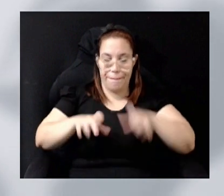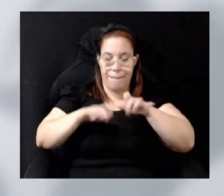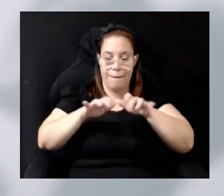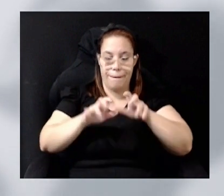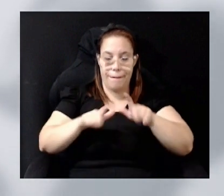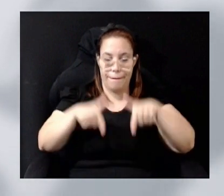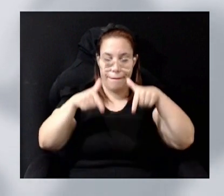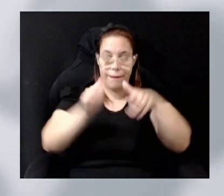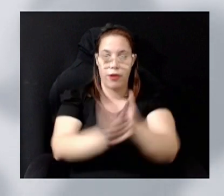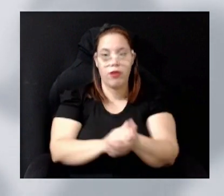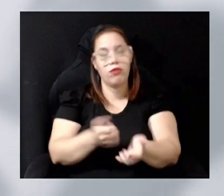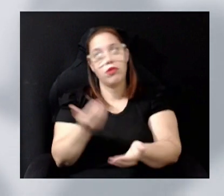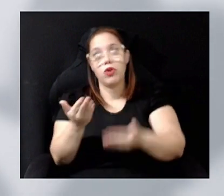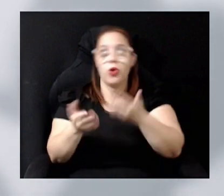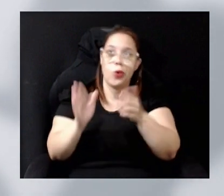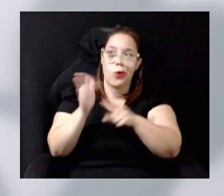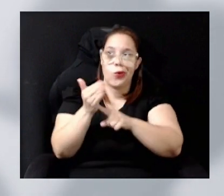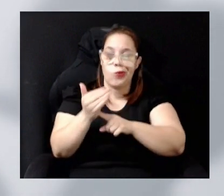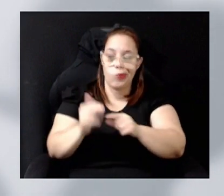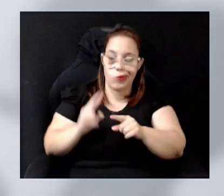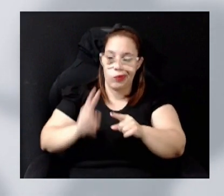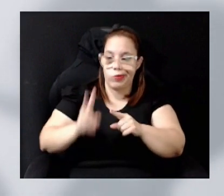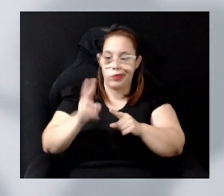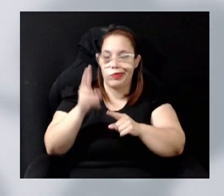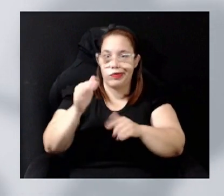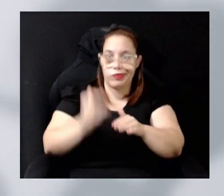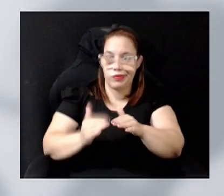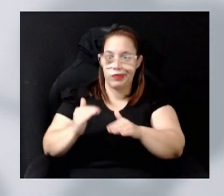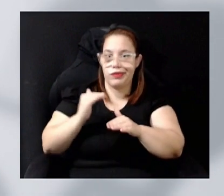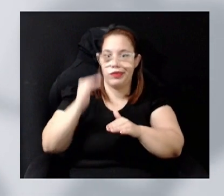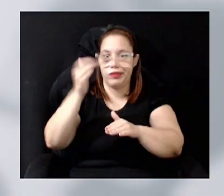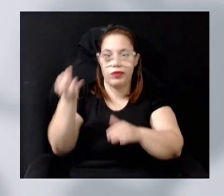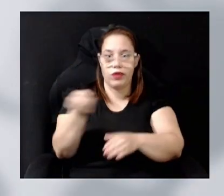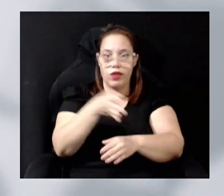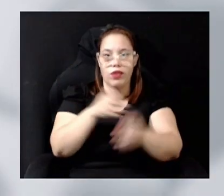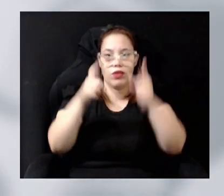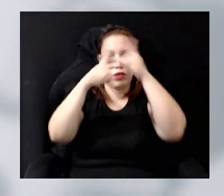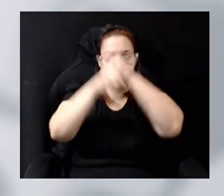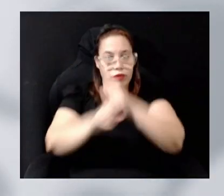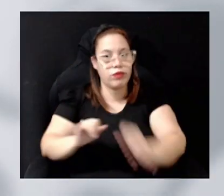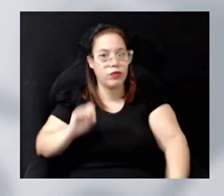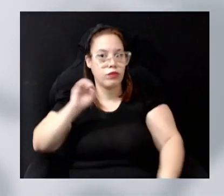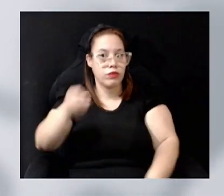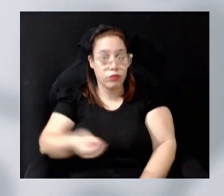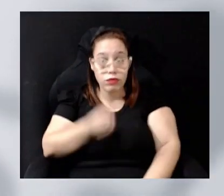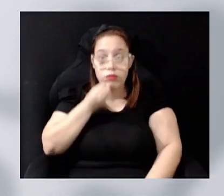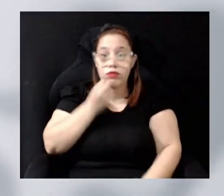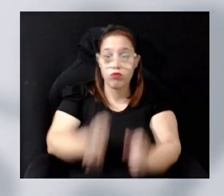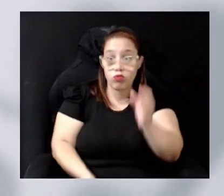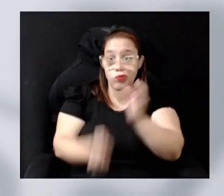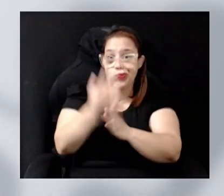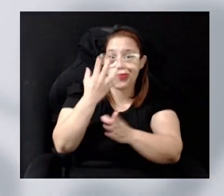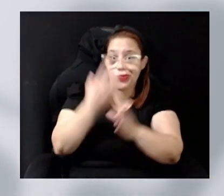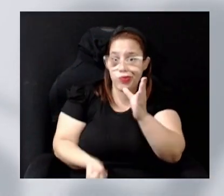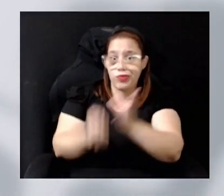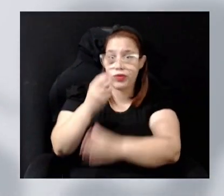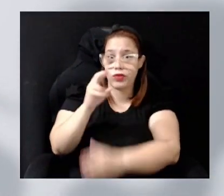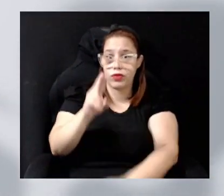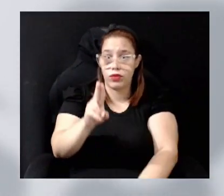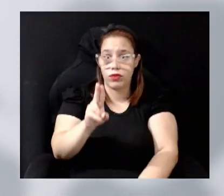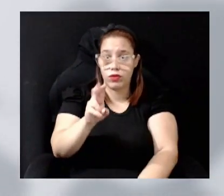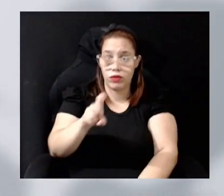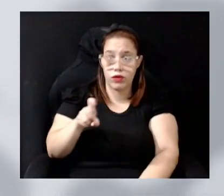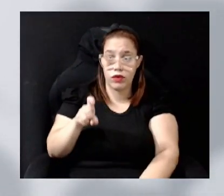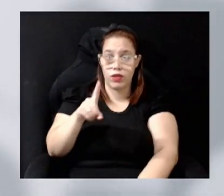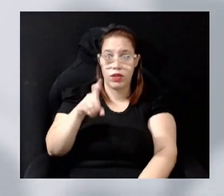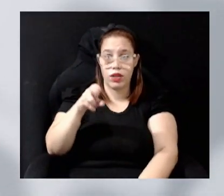que a tecnologia continua a evoluir, novos desafios e oportunidades surgem para o campo do UX